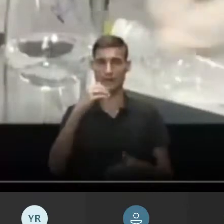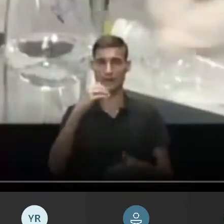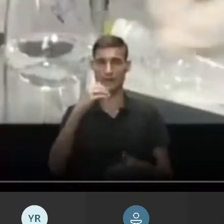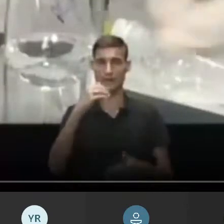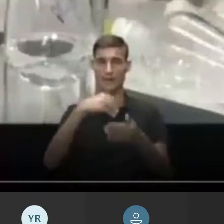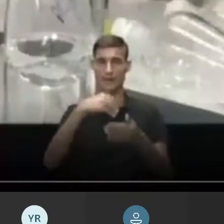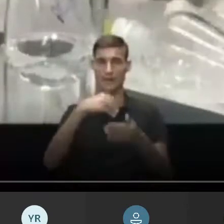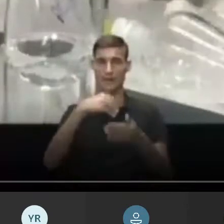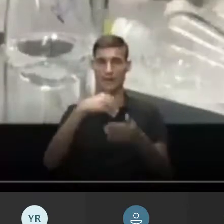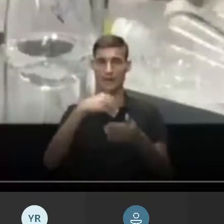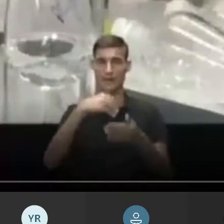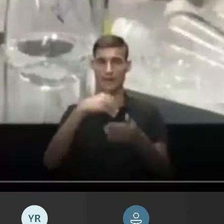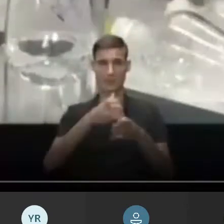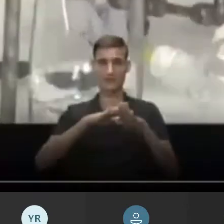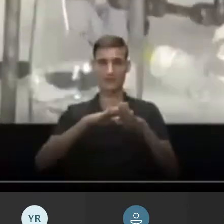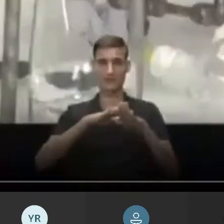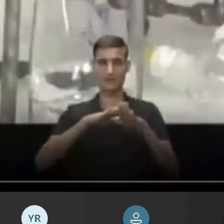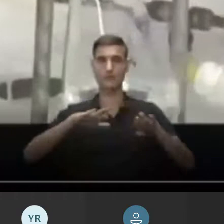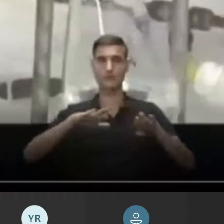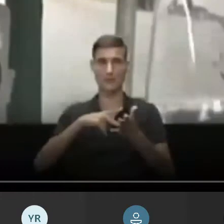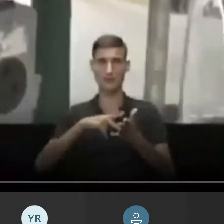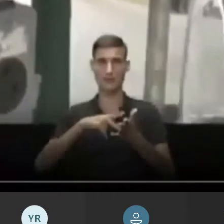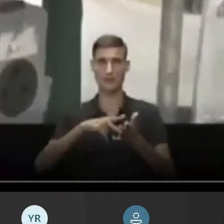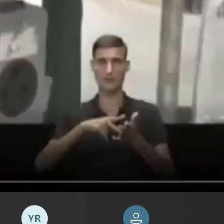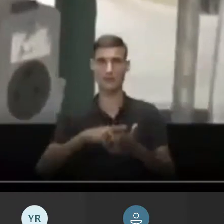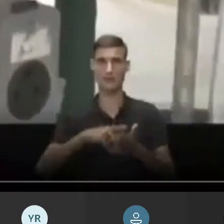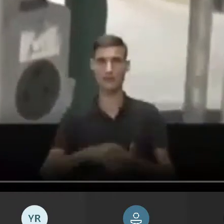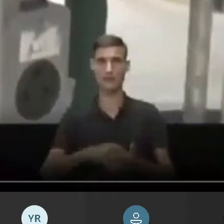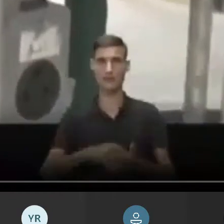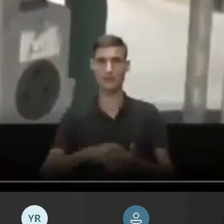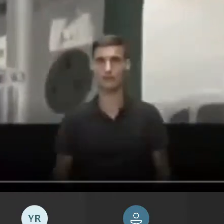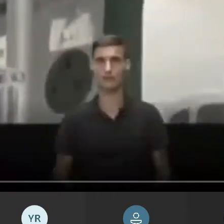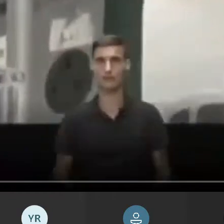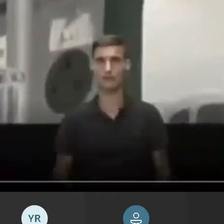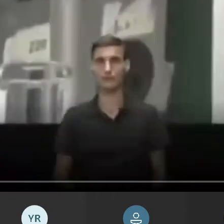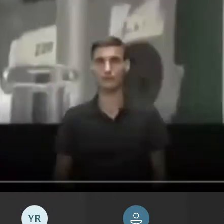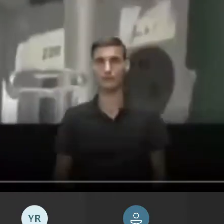depois agitando. E daí a gente, ó, já dá para observar